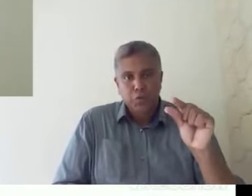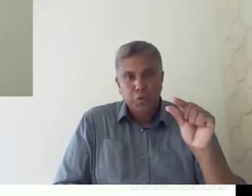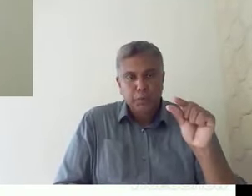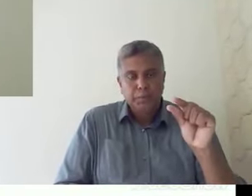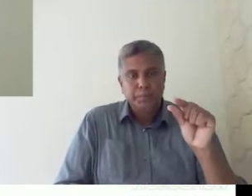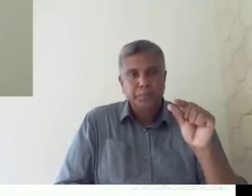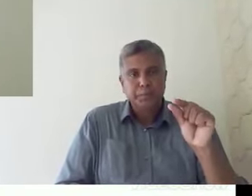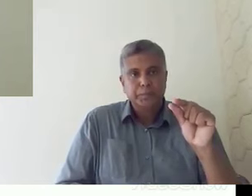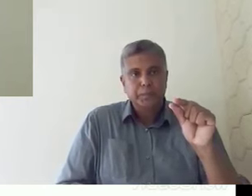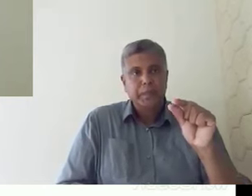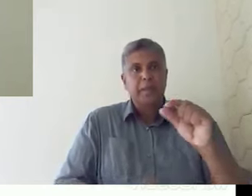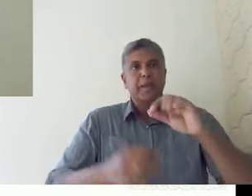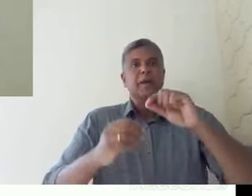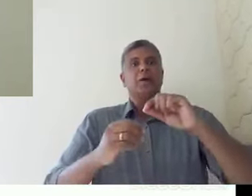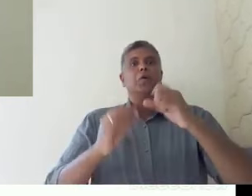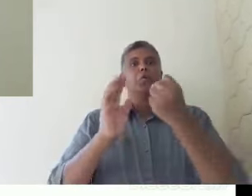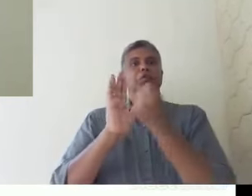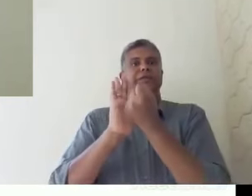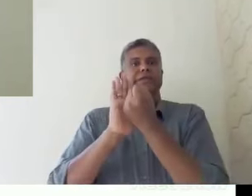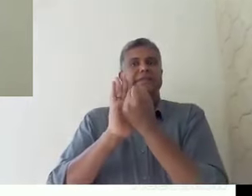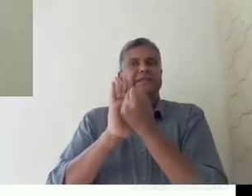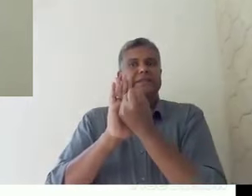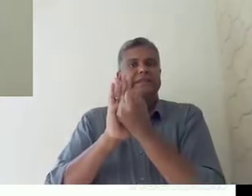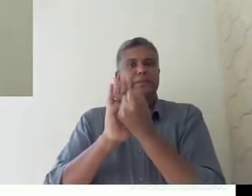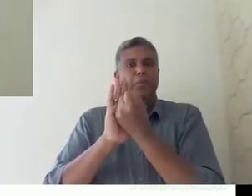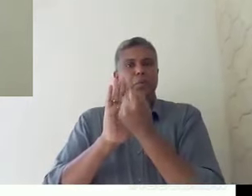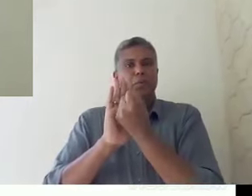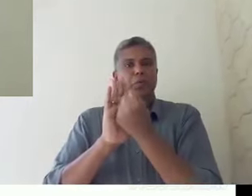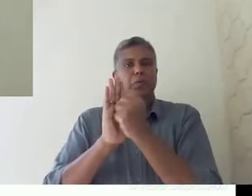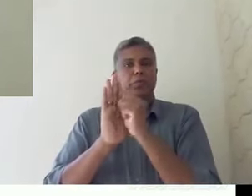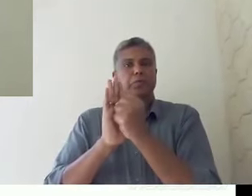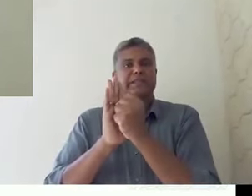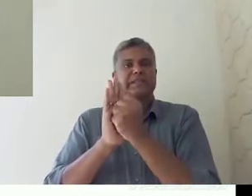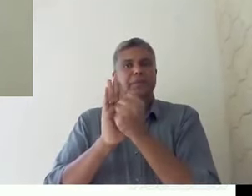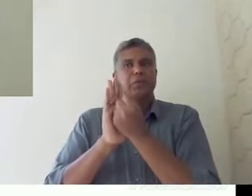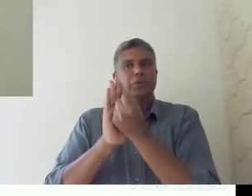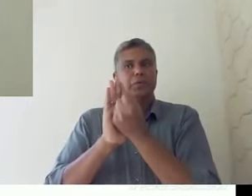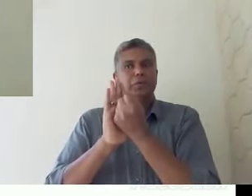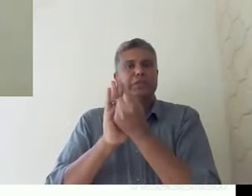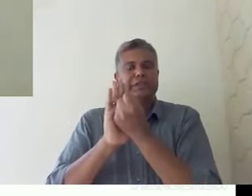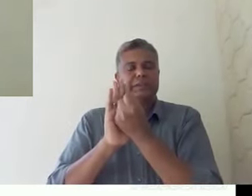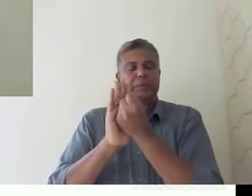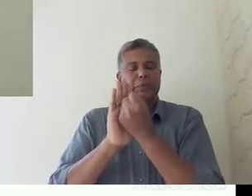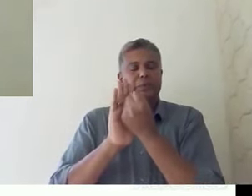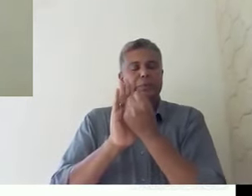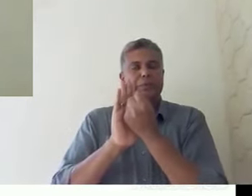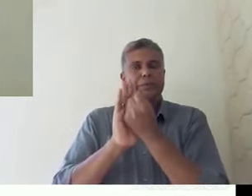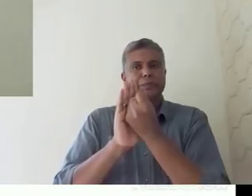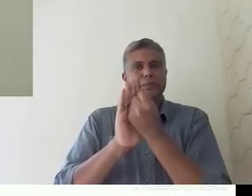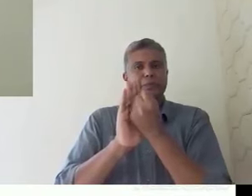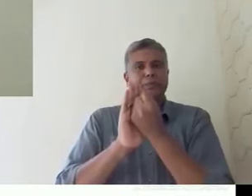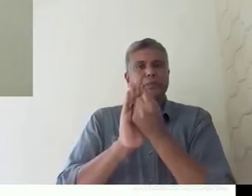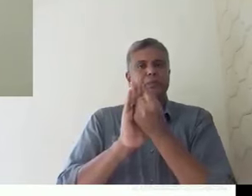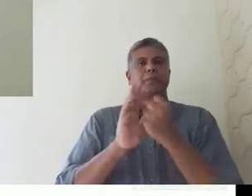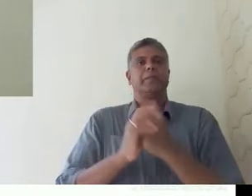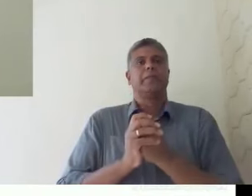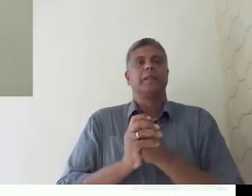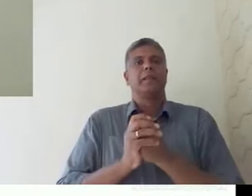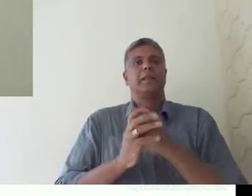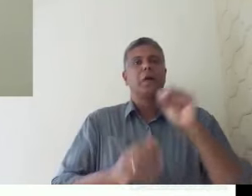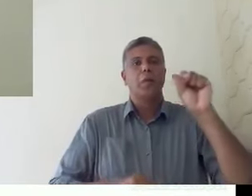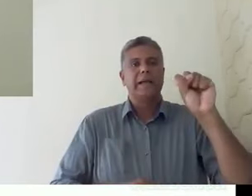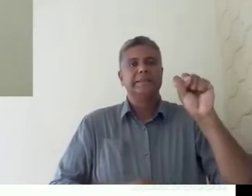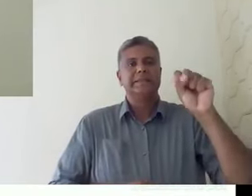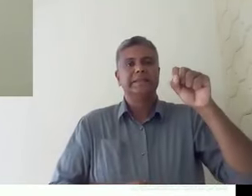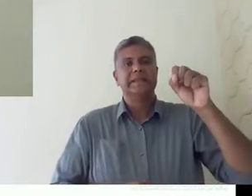a gente mede em metro e o símbolo é um M minúsculo. A massa a